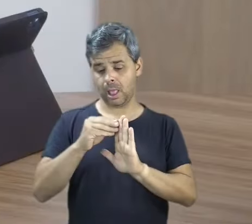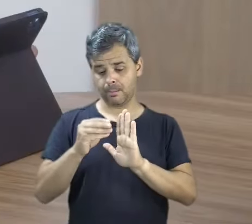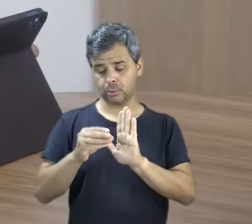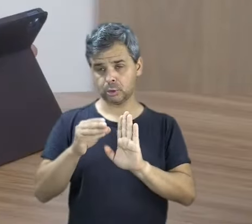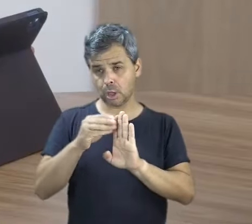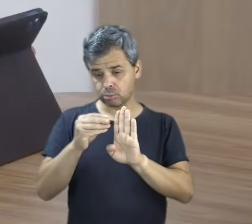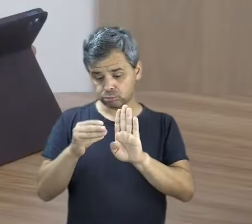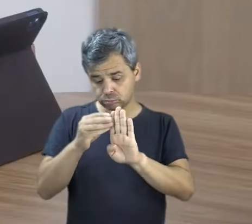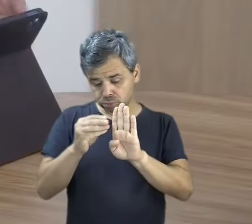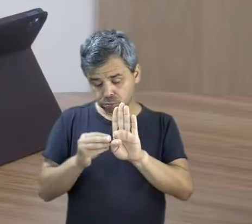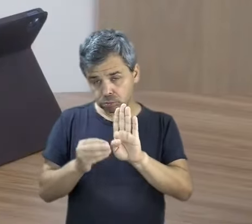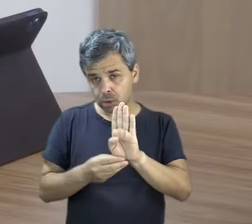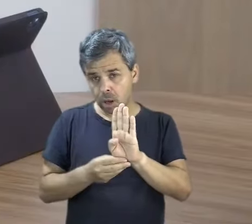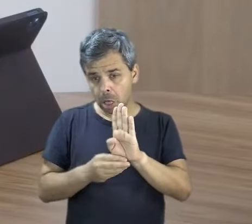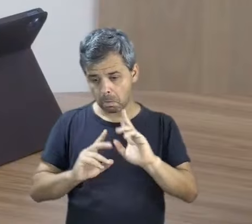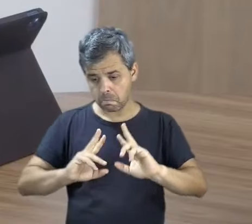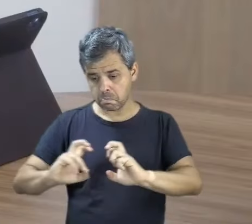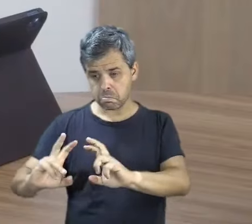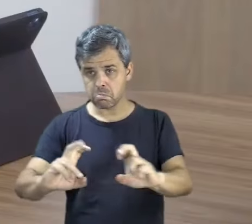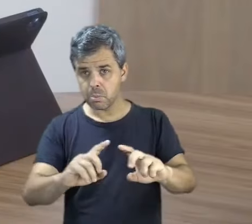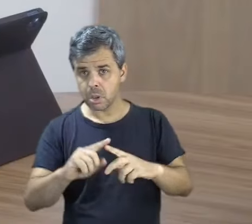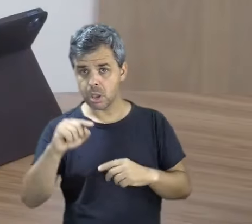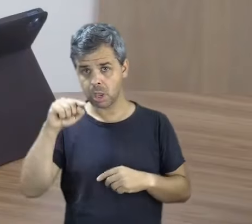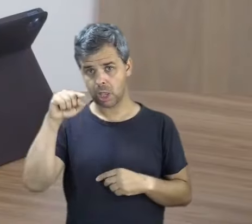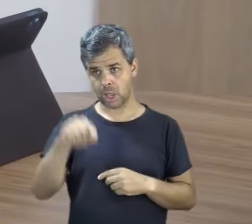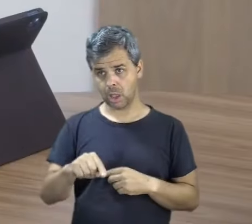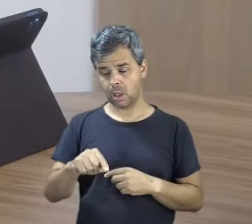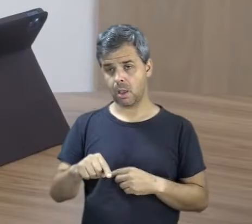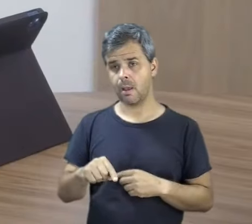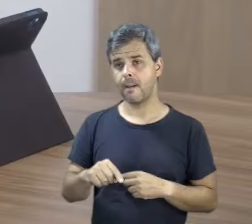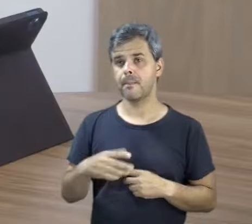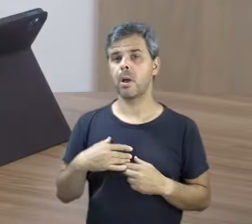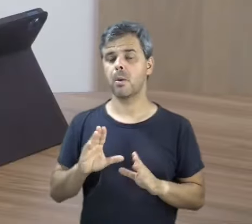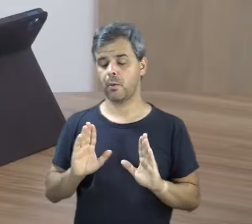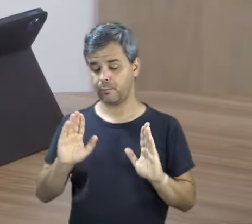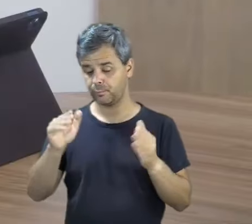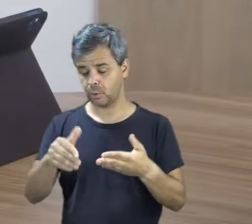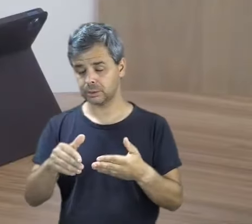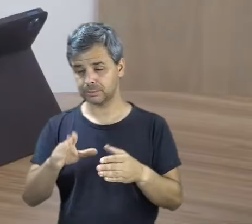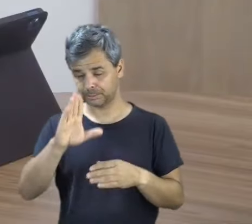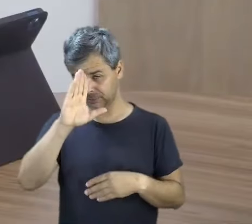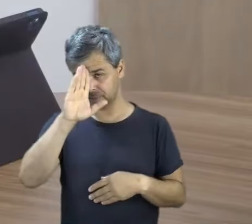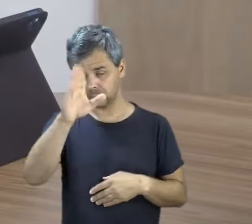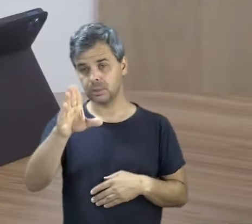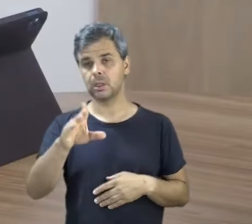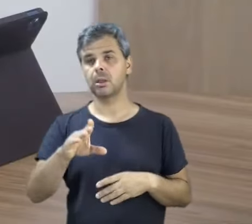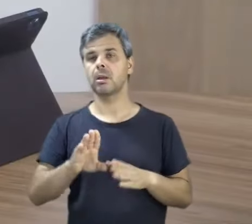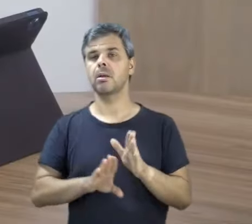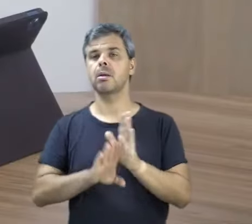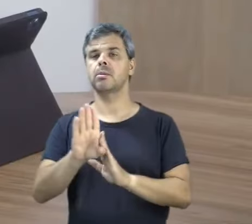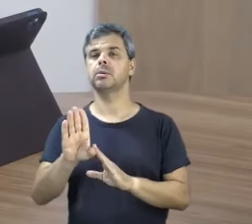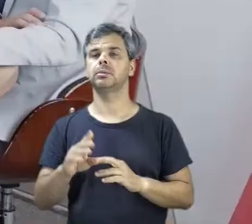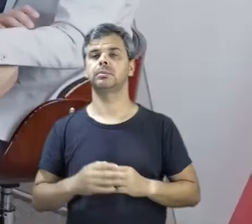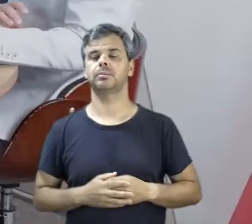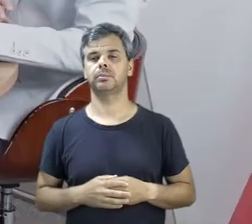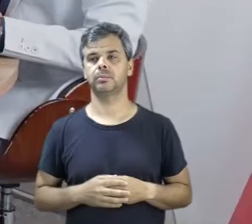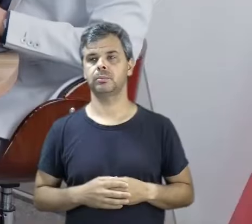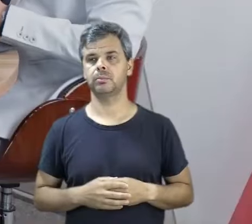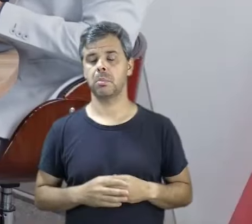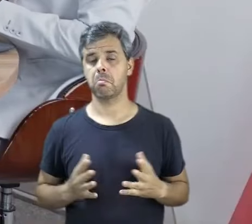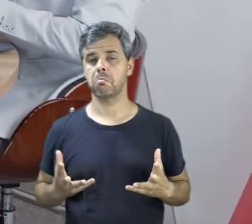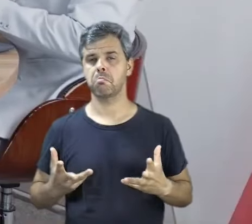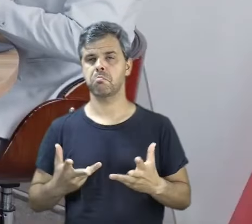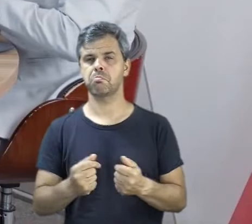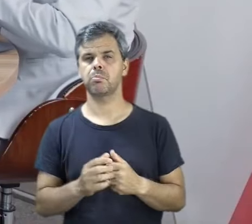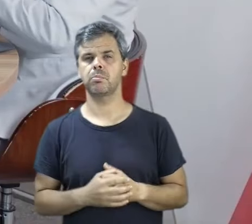final, a gente vai identificar que esse vai ser o ponto central, né, de maiores reivindicações.